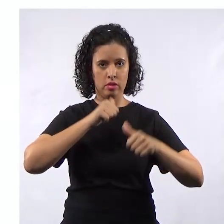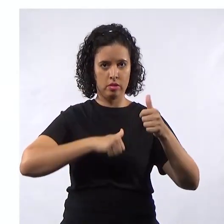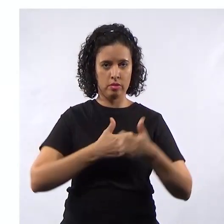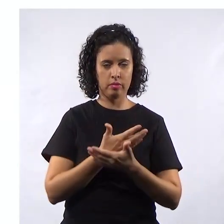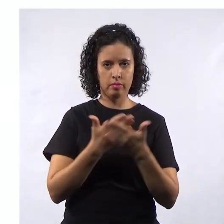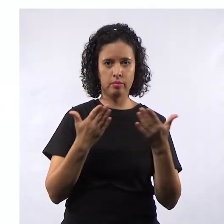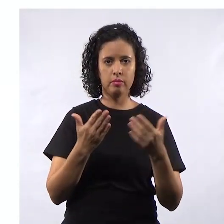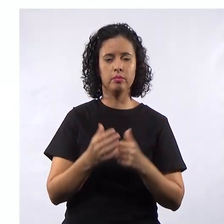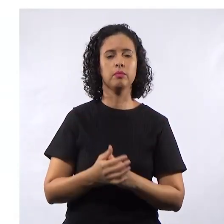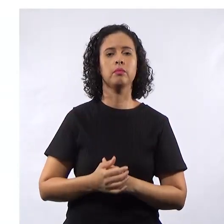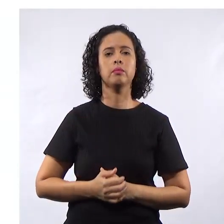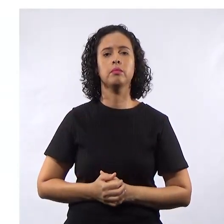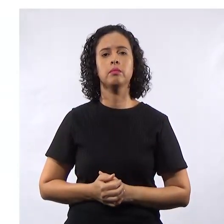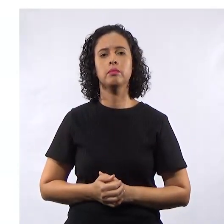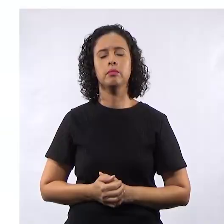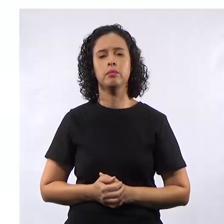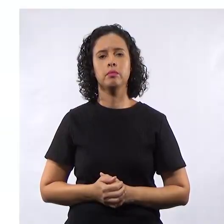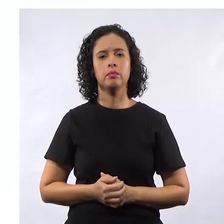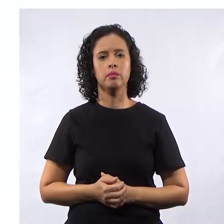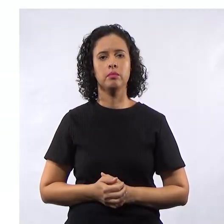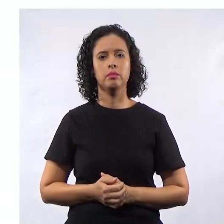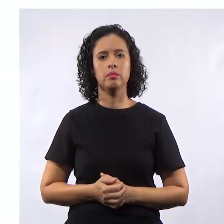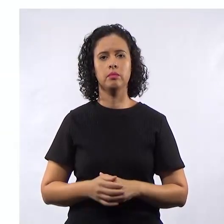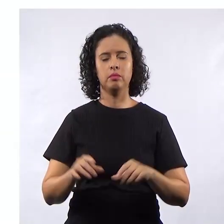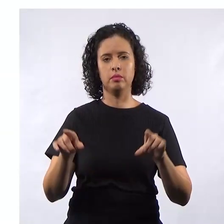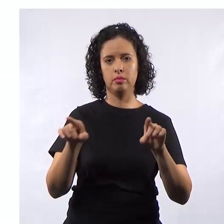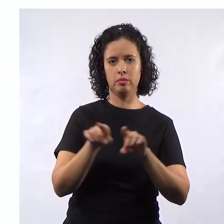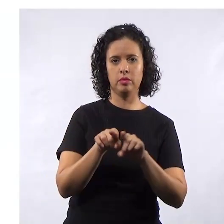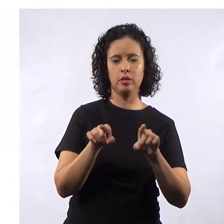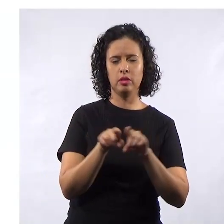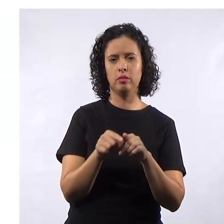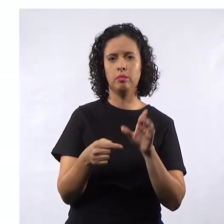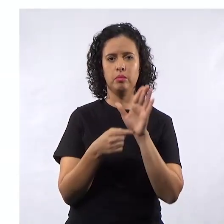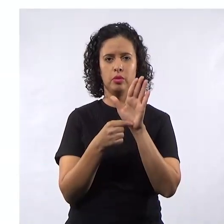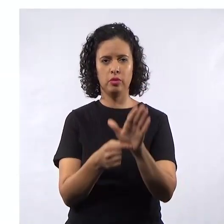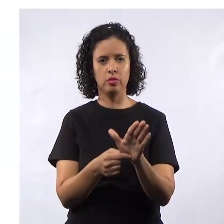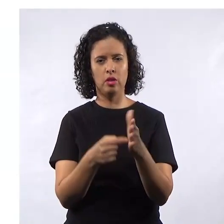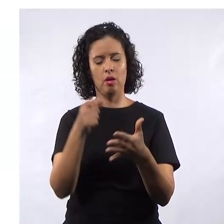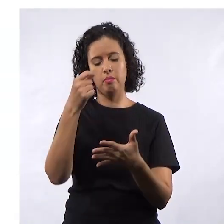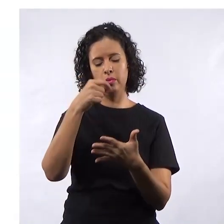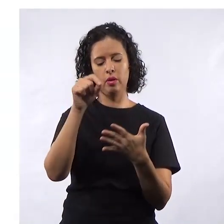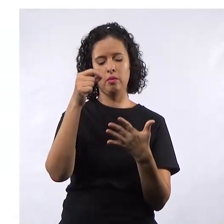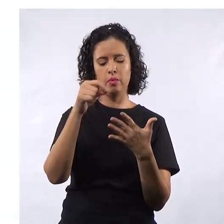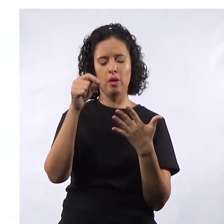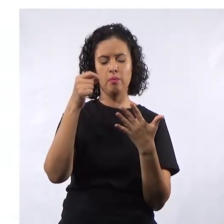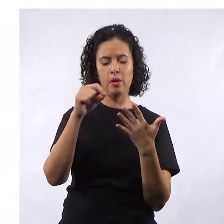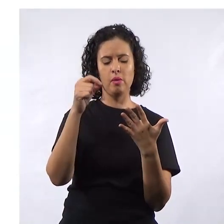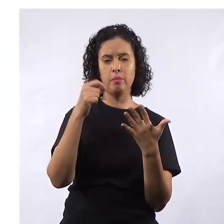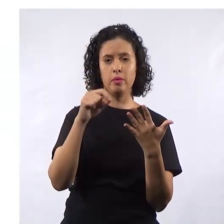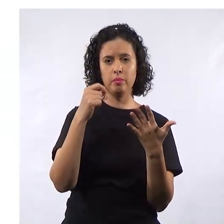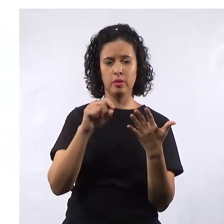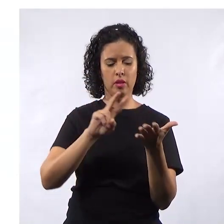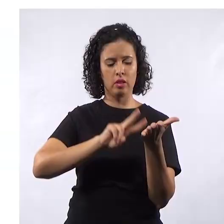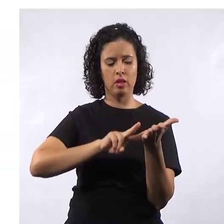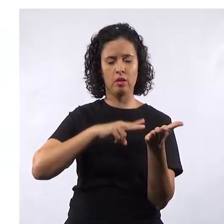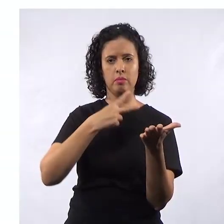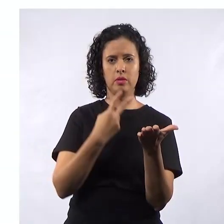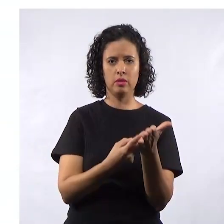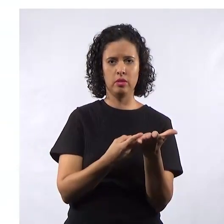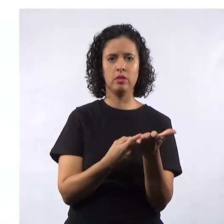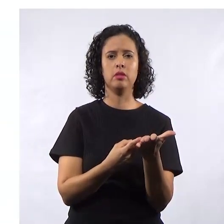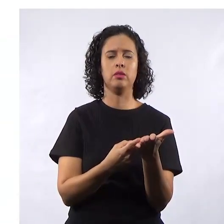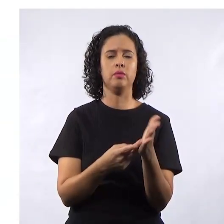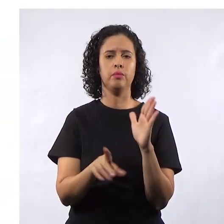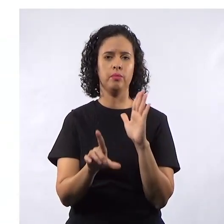avaliação de vocês, tá? Ela também tem a função de delimitar os critérios de hermenêutica e interpretação da lei, lá no